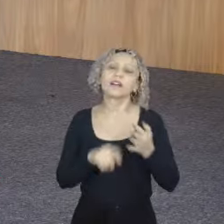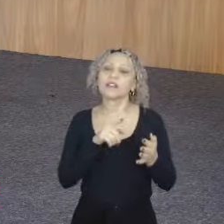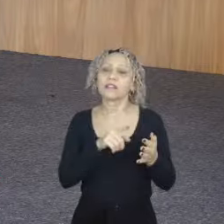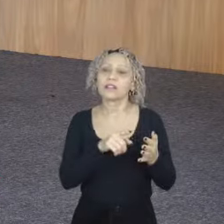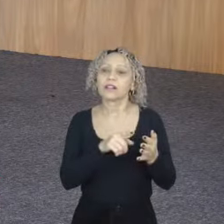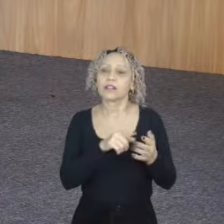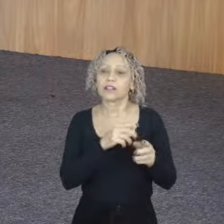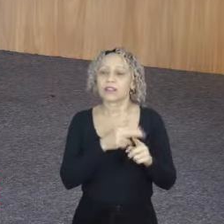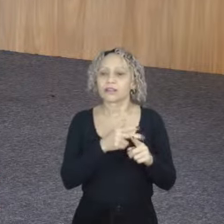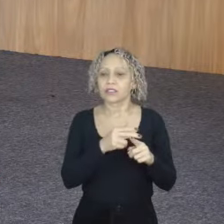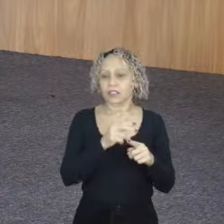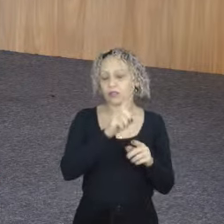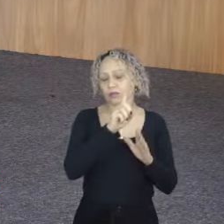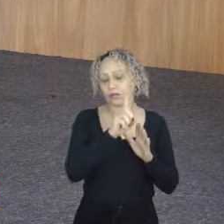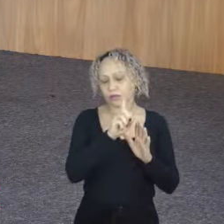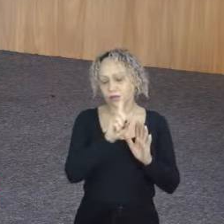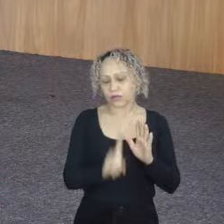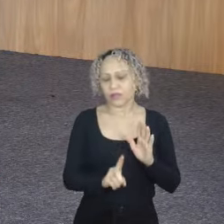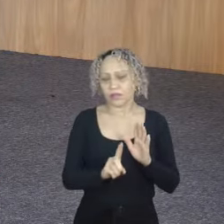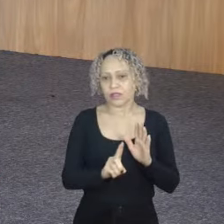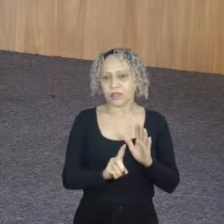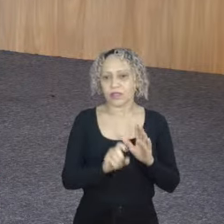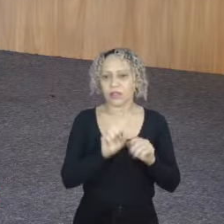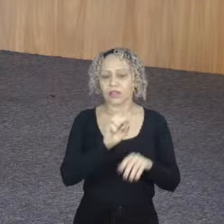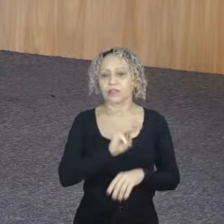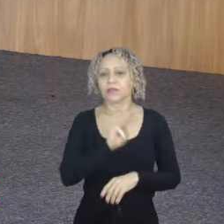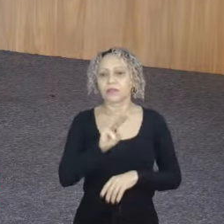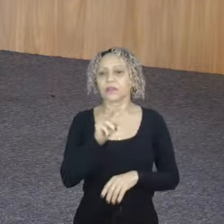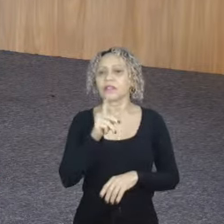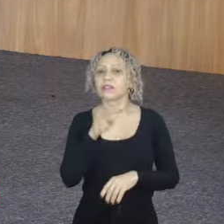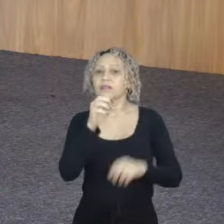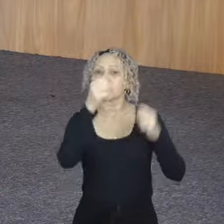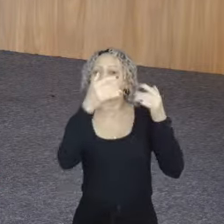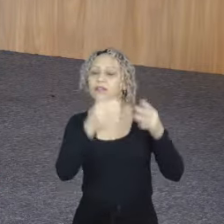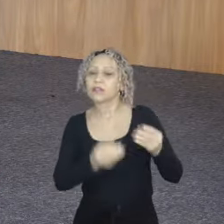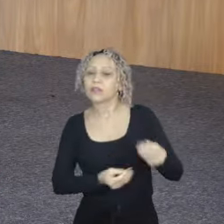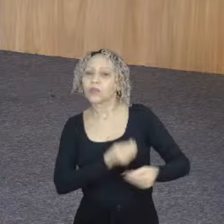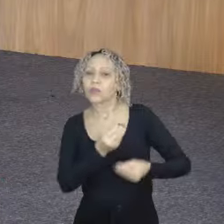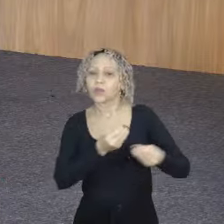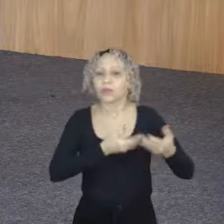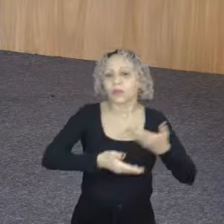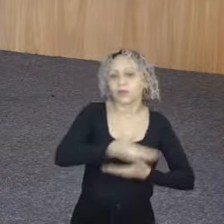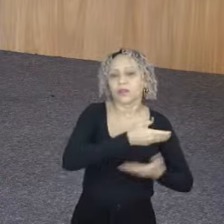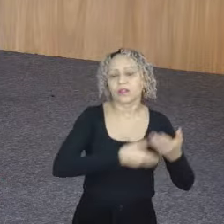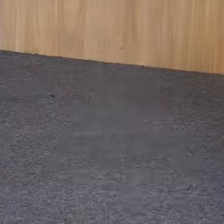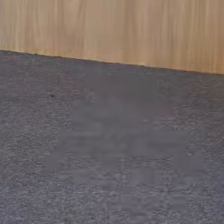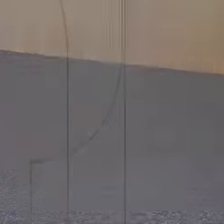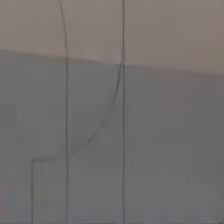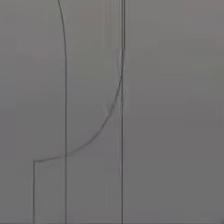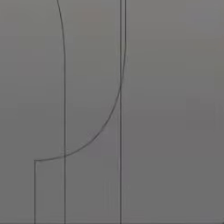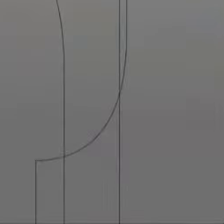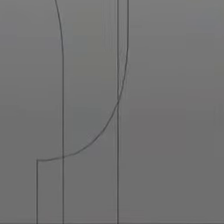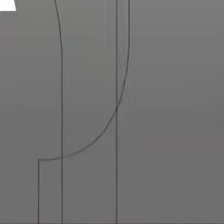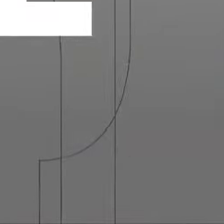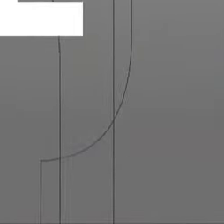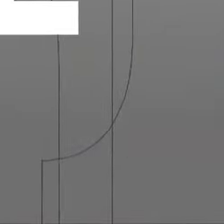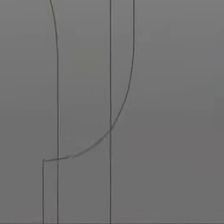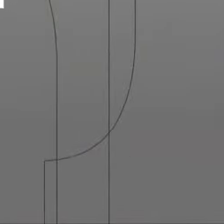vai comentar a agenda climática do governo Lula e a cooperação entre Brasil e França.